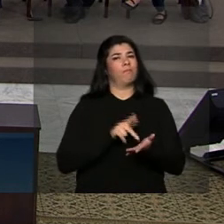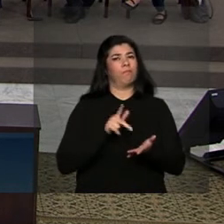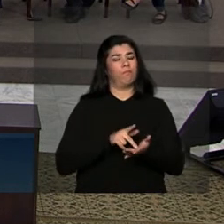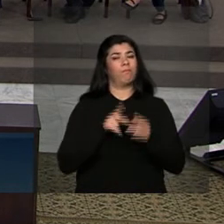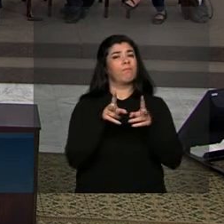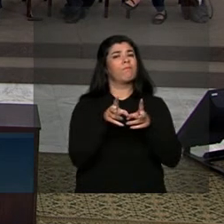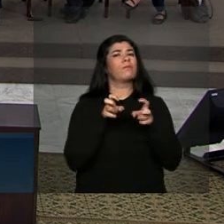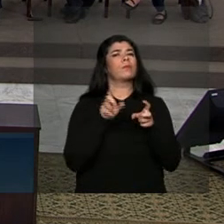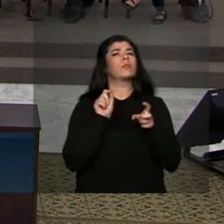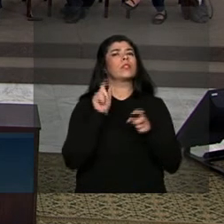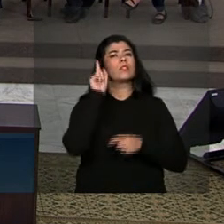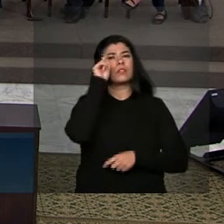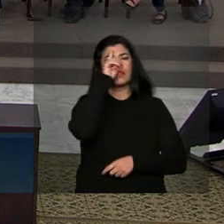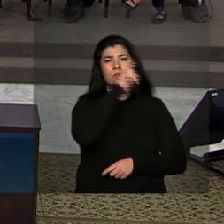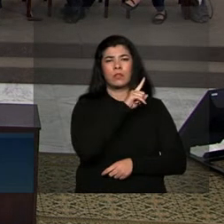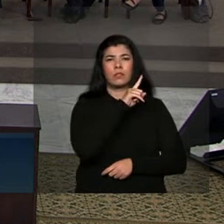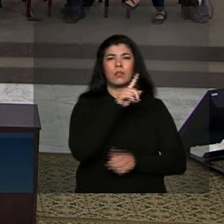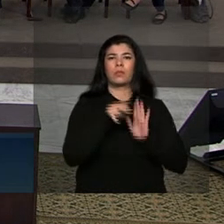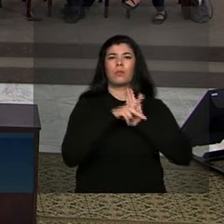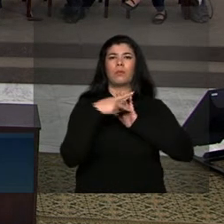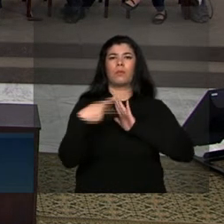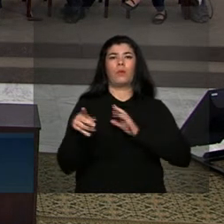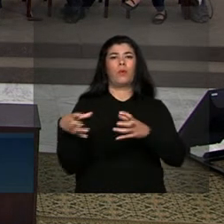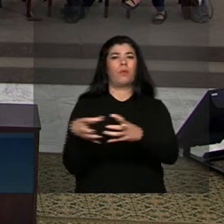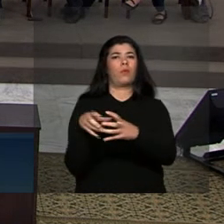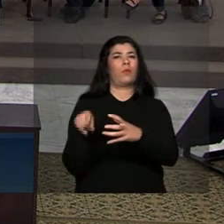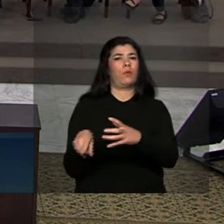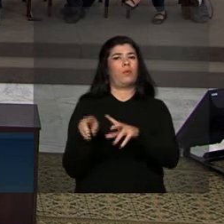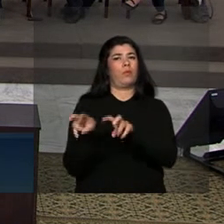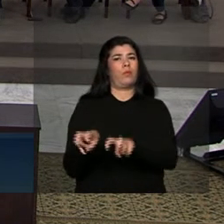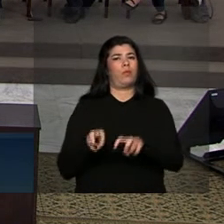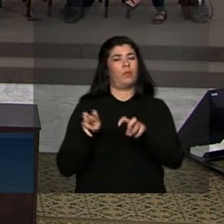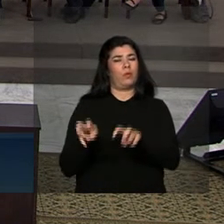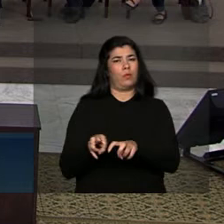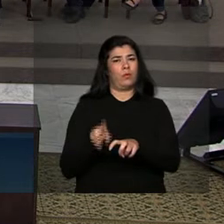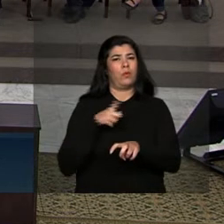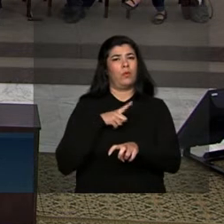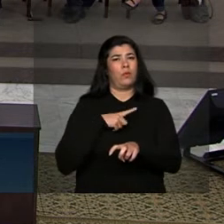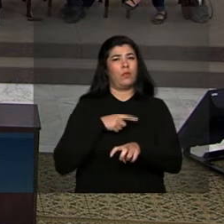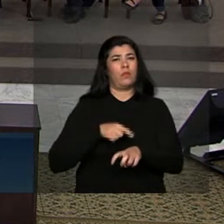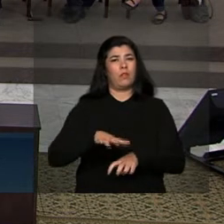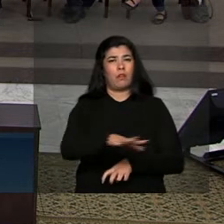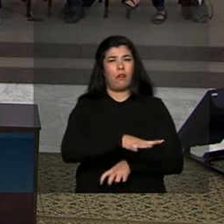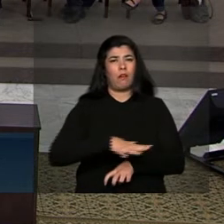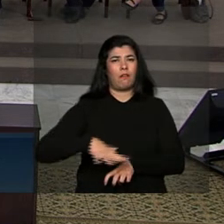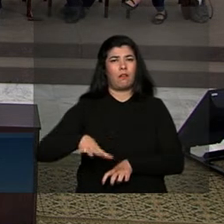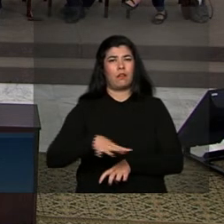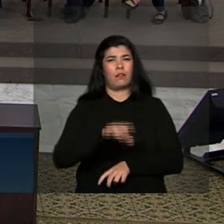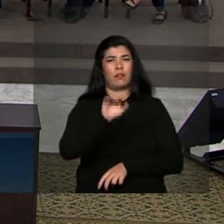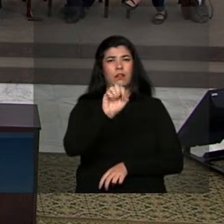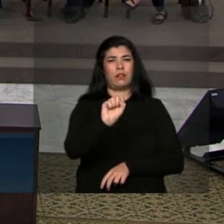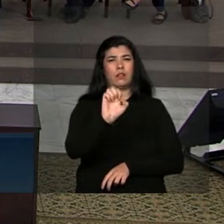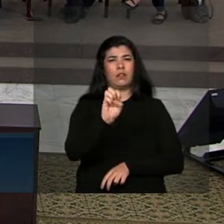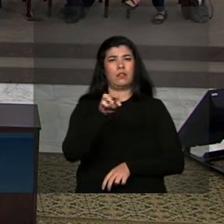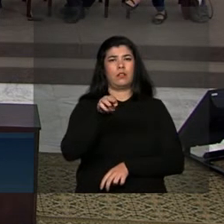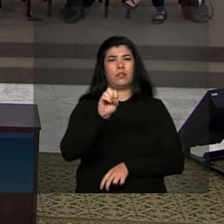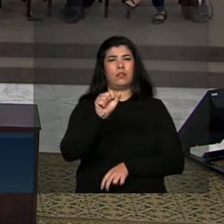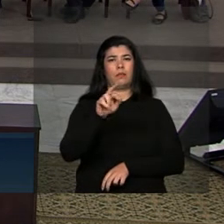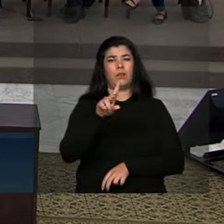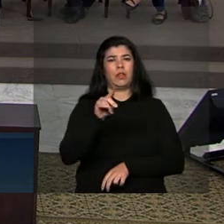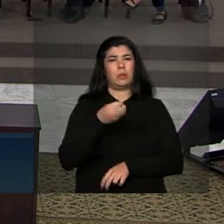reconhecem as dificuldades dos agricultores do semiárido de conviver com a seca no